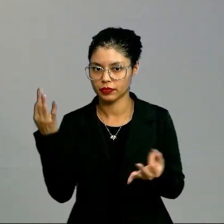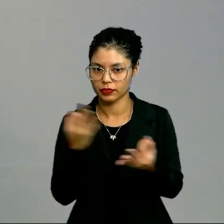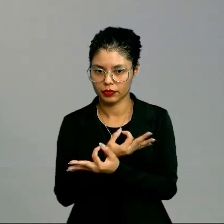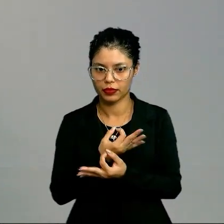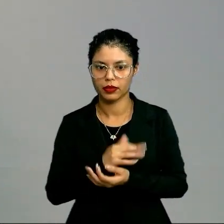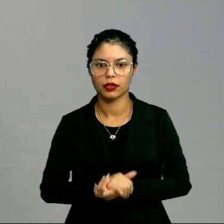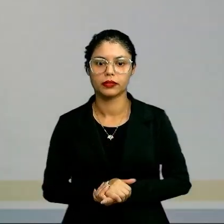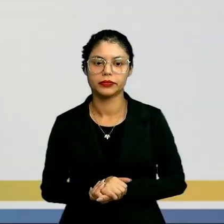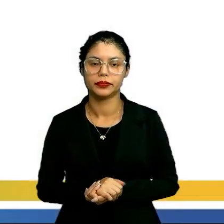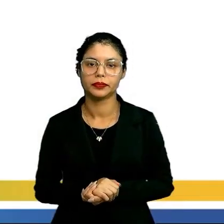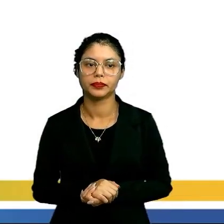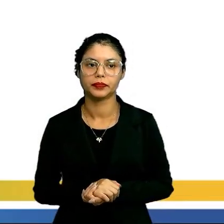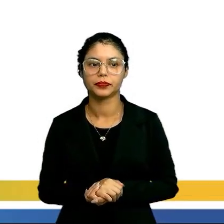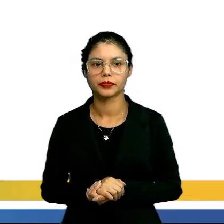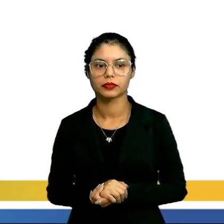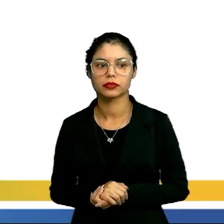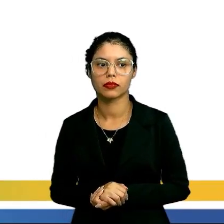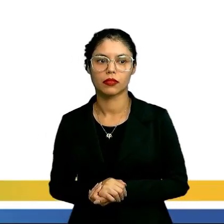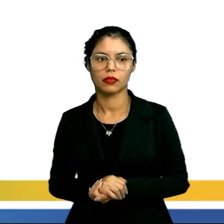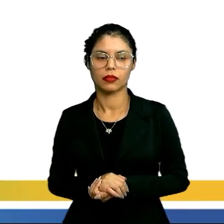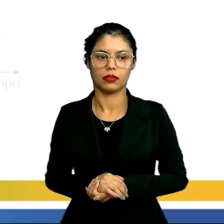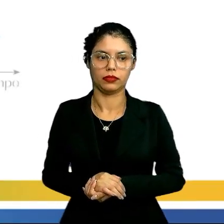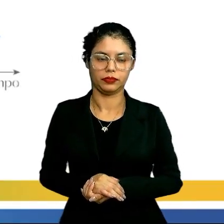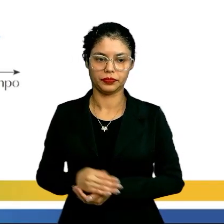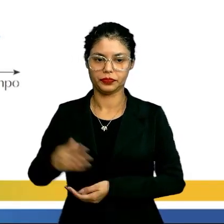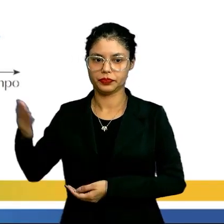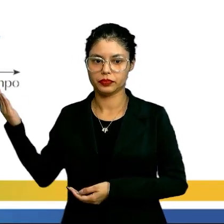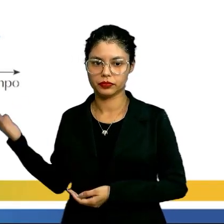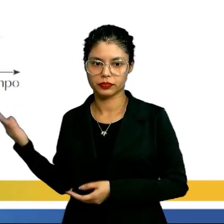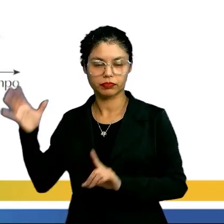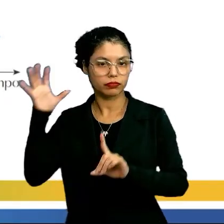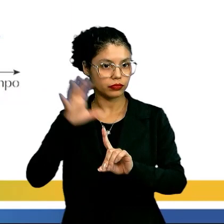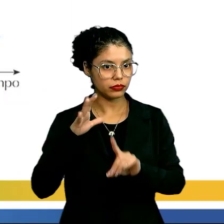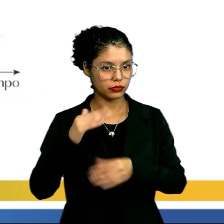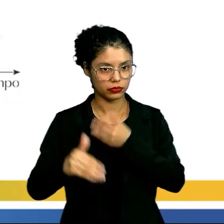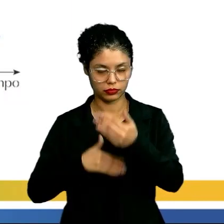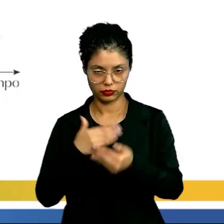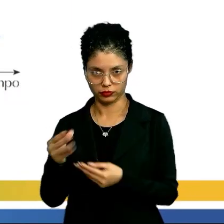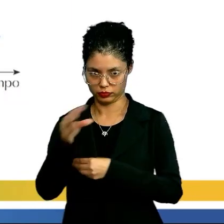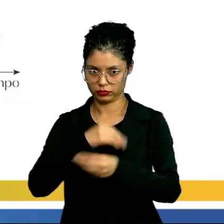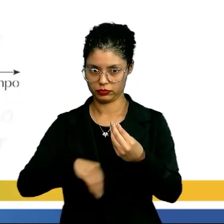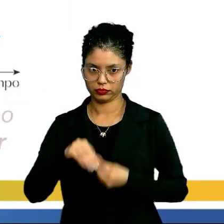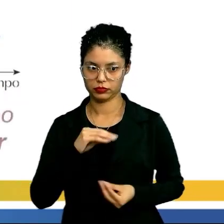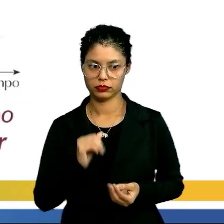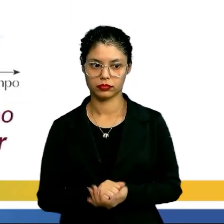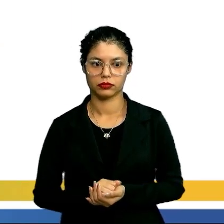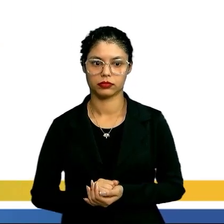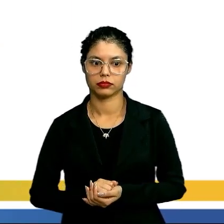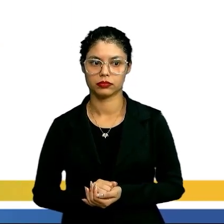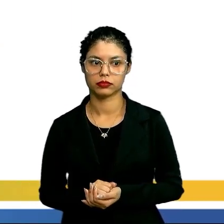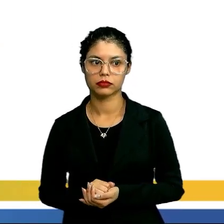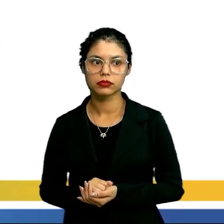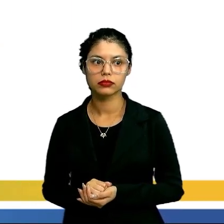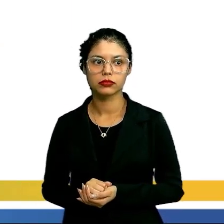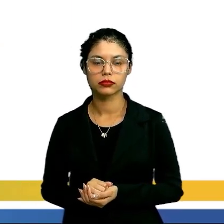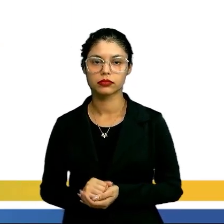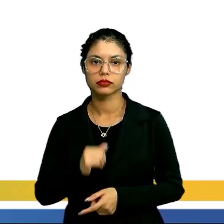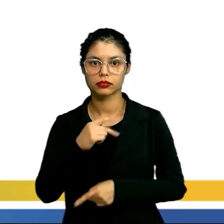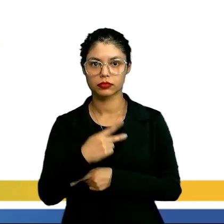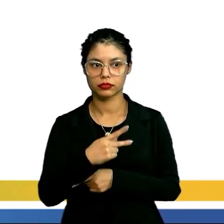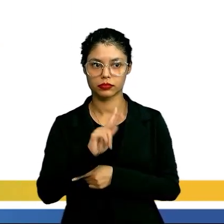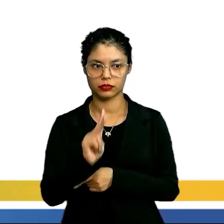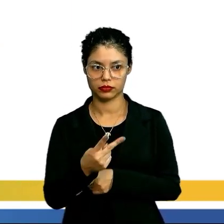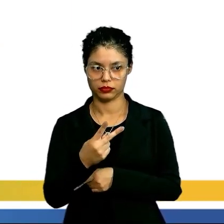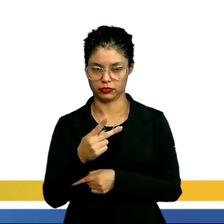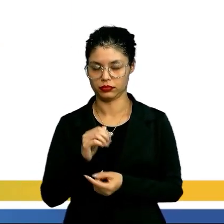Perfeito? Vamos seguir. Então, o catalisador ele não vai influenciar no processo reacional. Tá? Vamos seguir. Nós